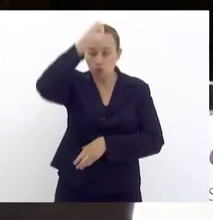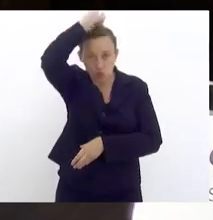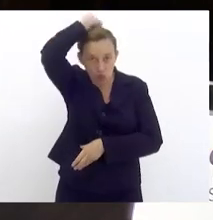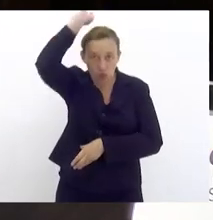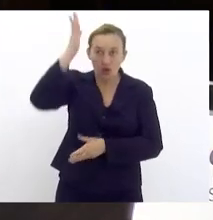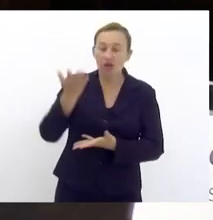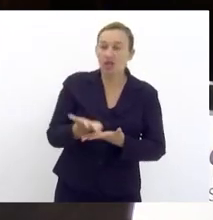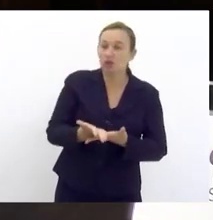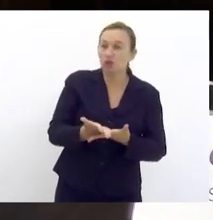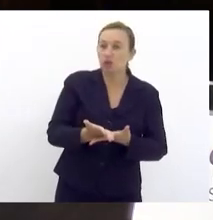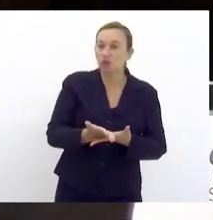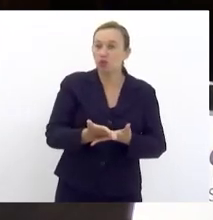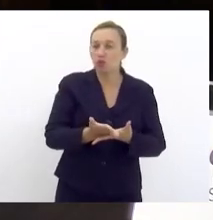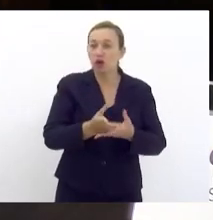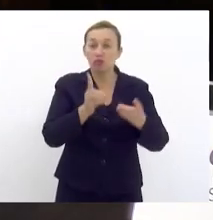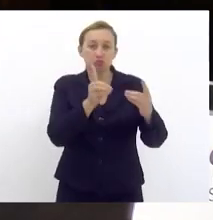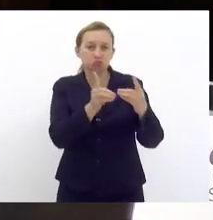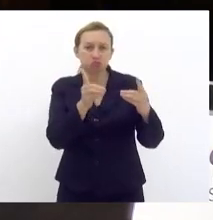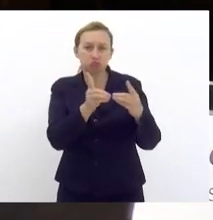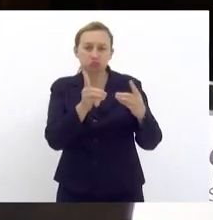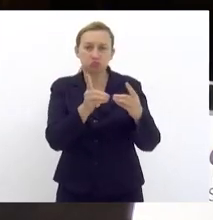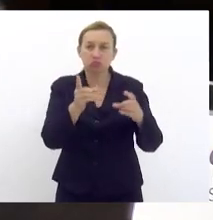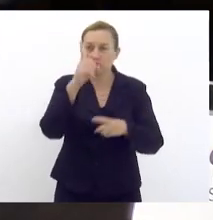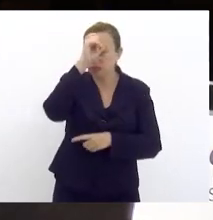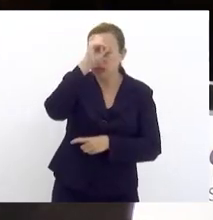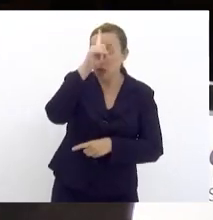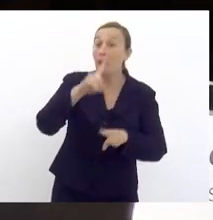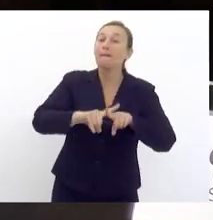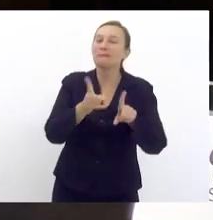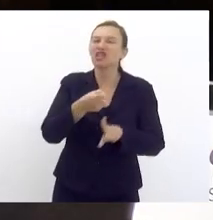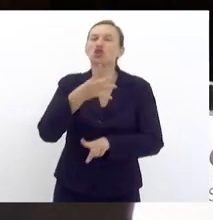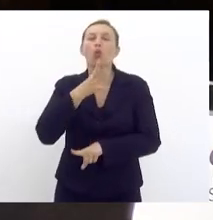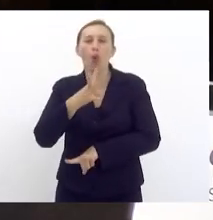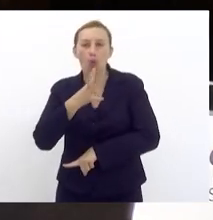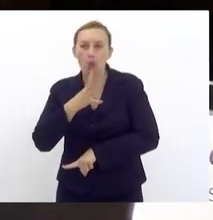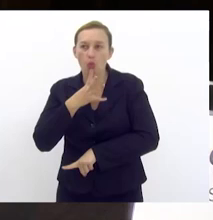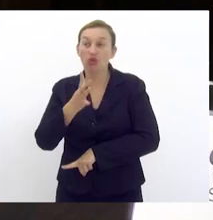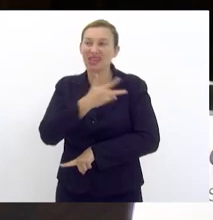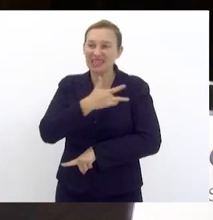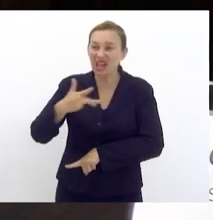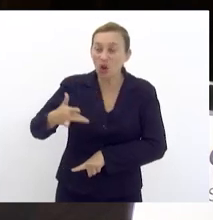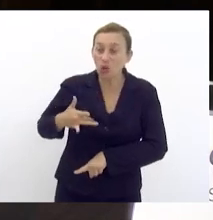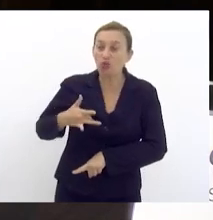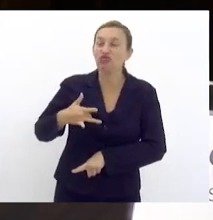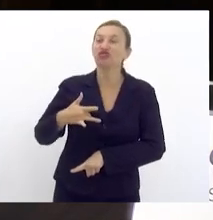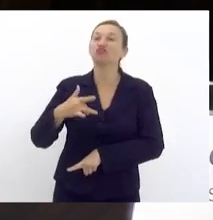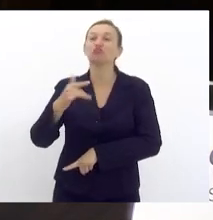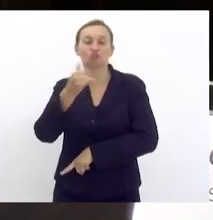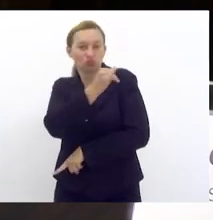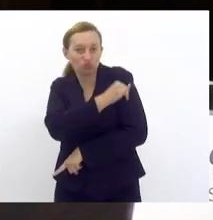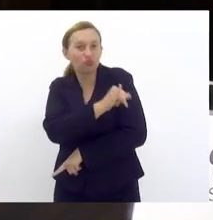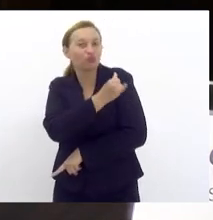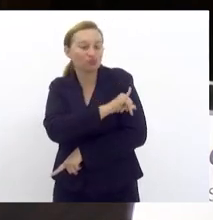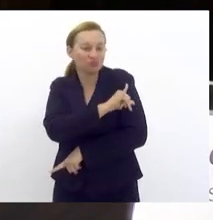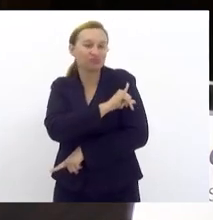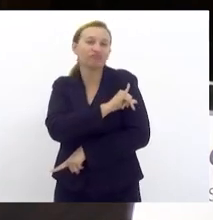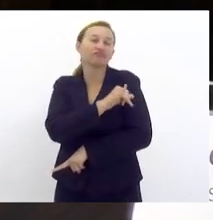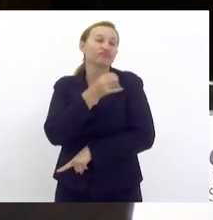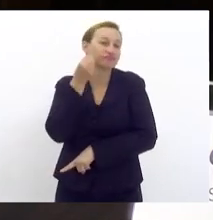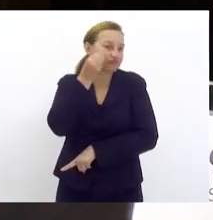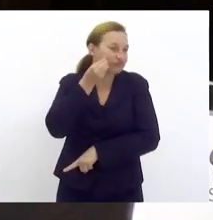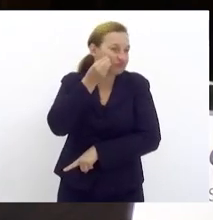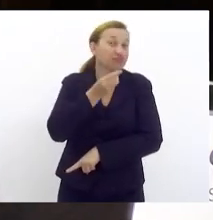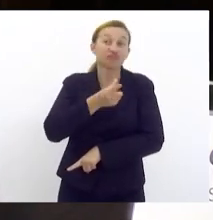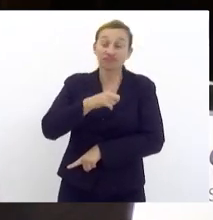parte de atendimento pré-hospitalar, mas conhece do que é saúde no Rio de Janeiro. Então, ver